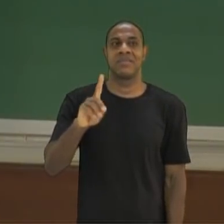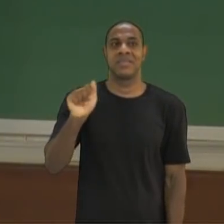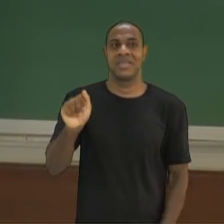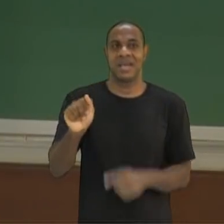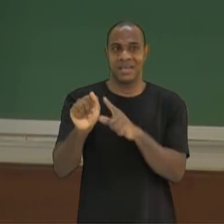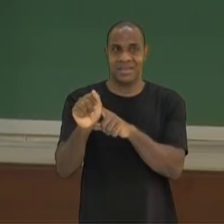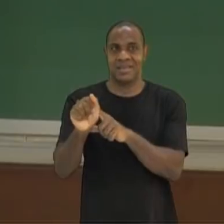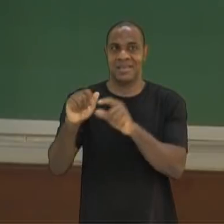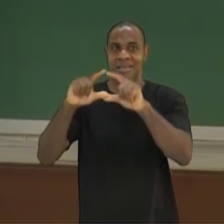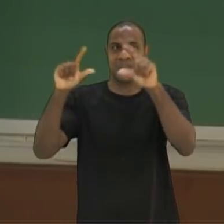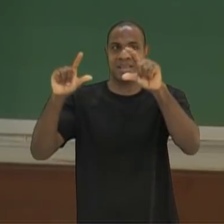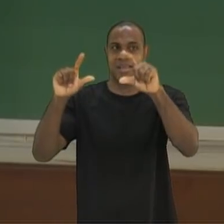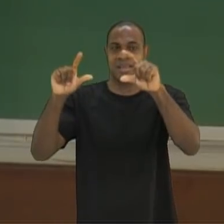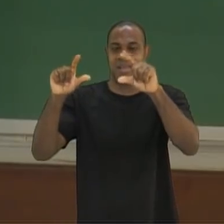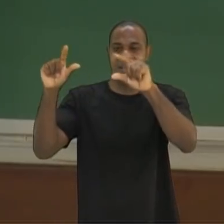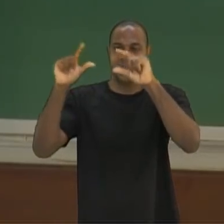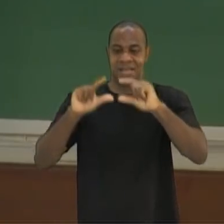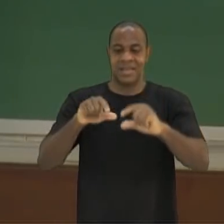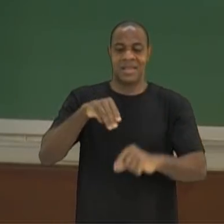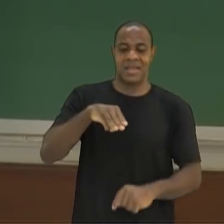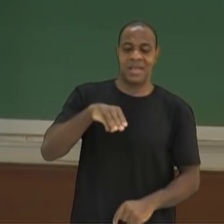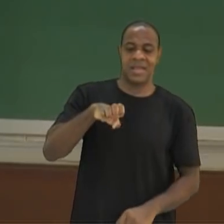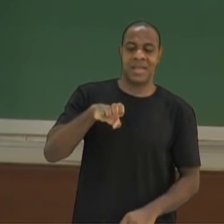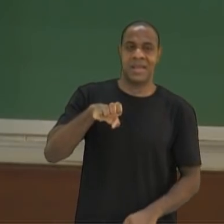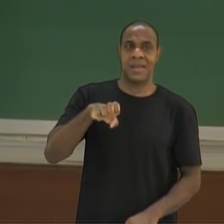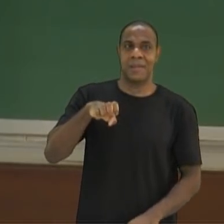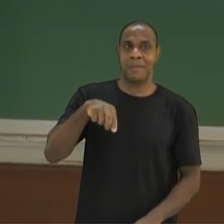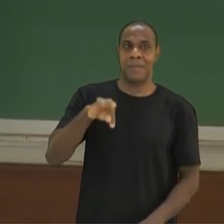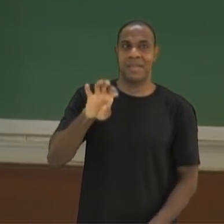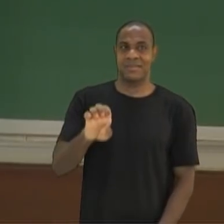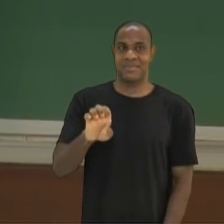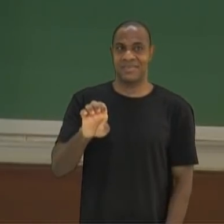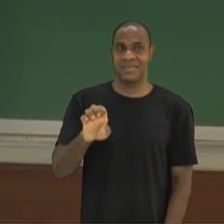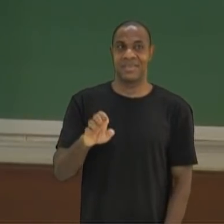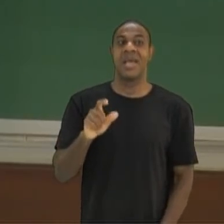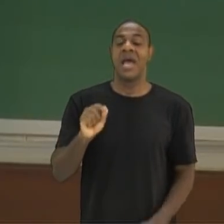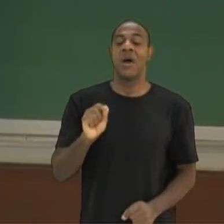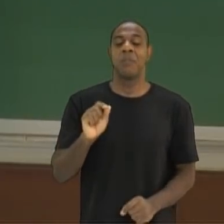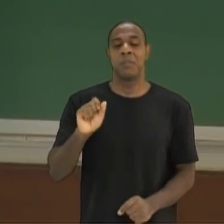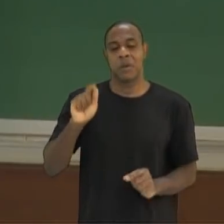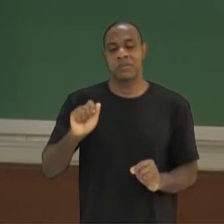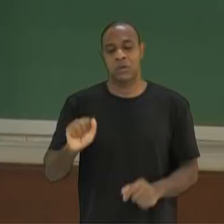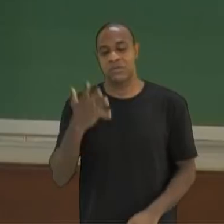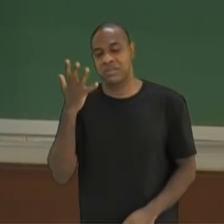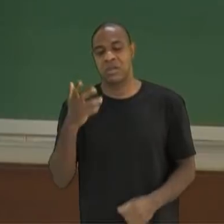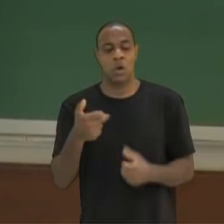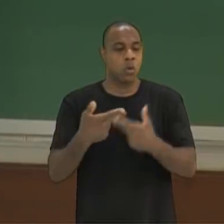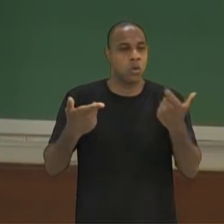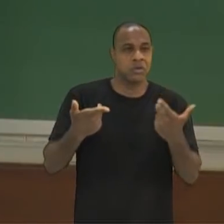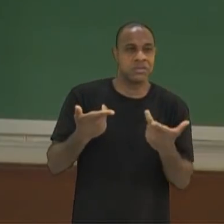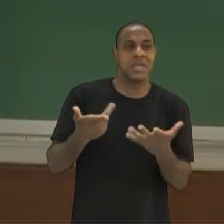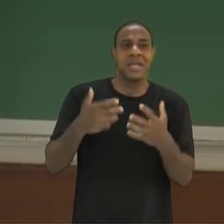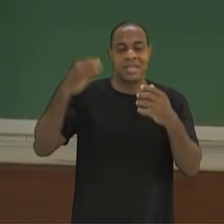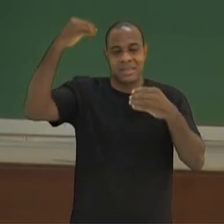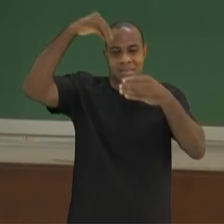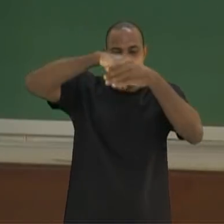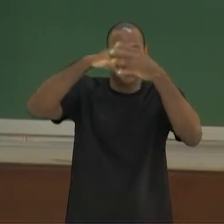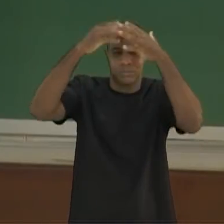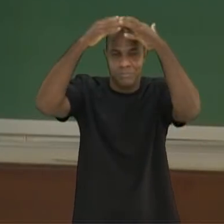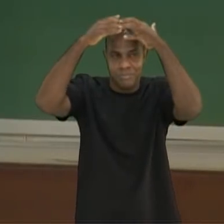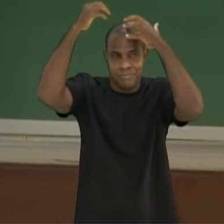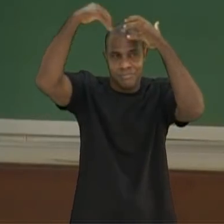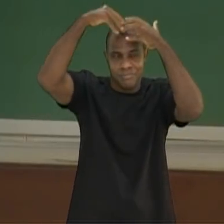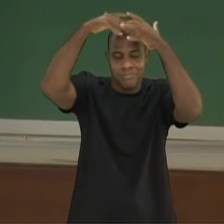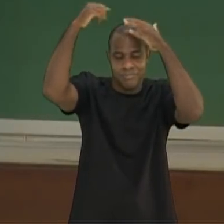trabalhar situações que podem estar acontecendo dentro da mente de alguém. Nesse caso, as emoções. Certo?